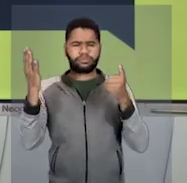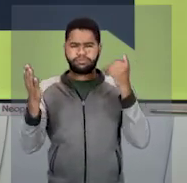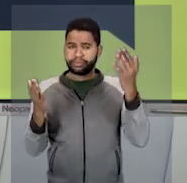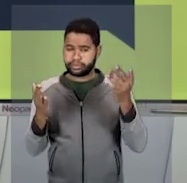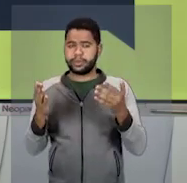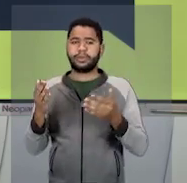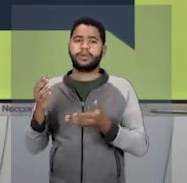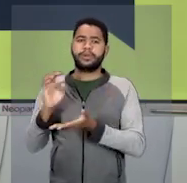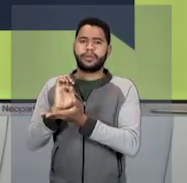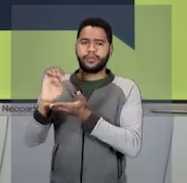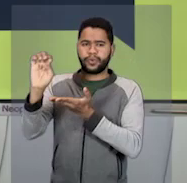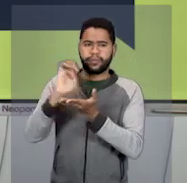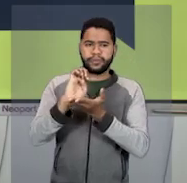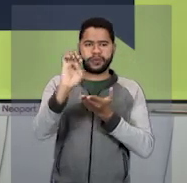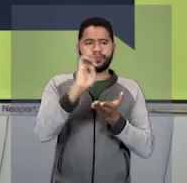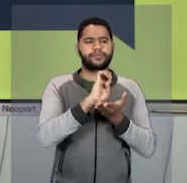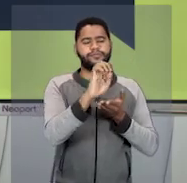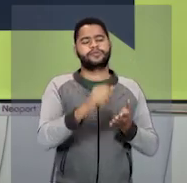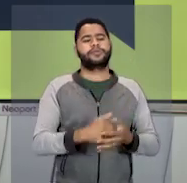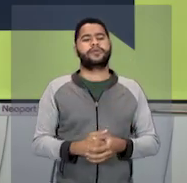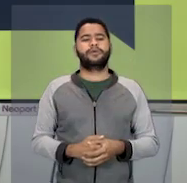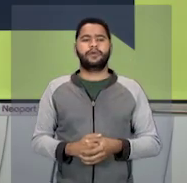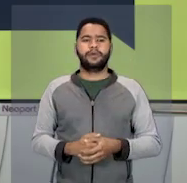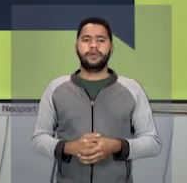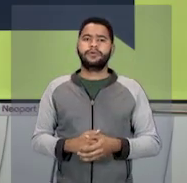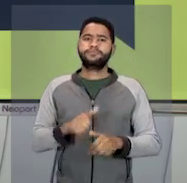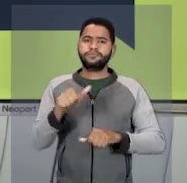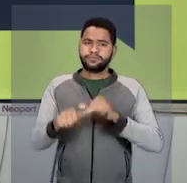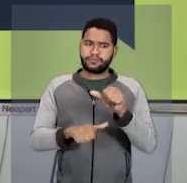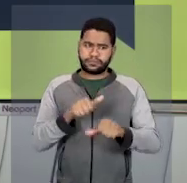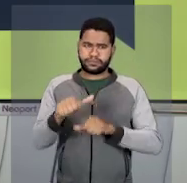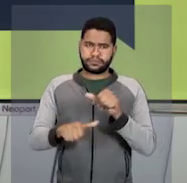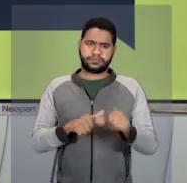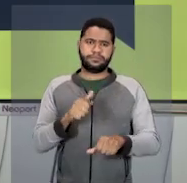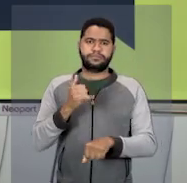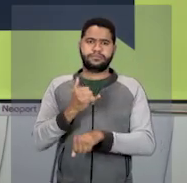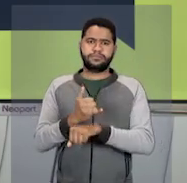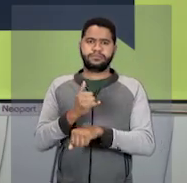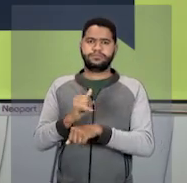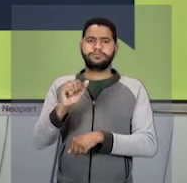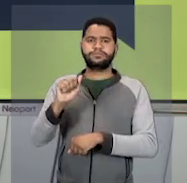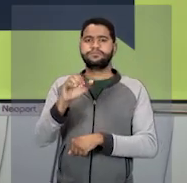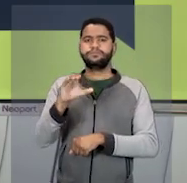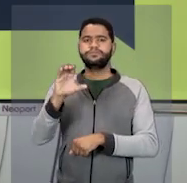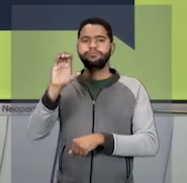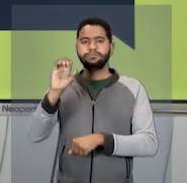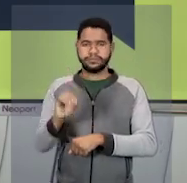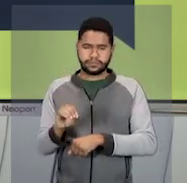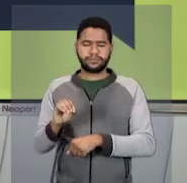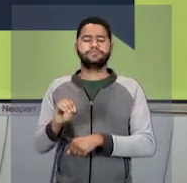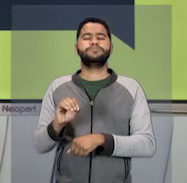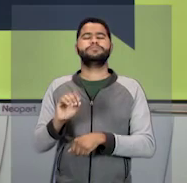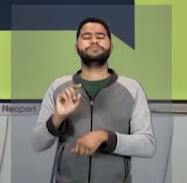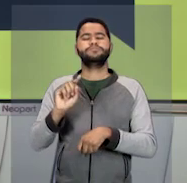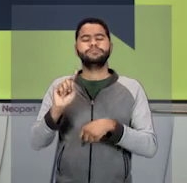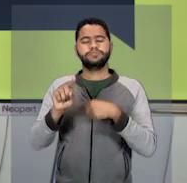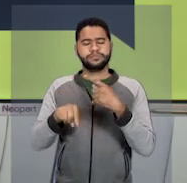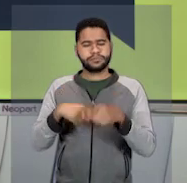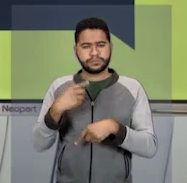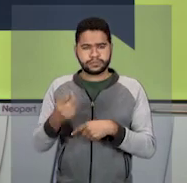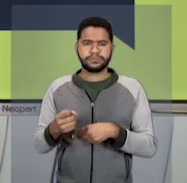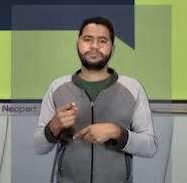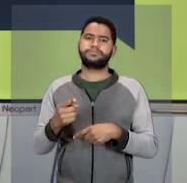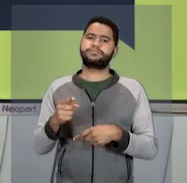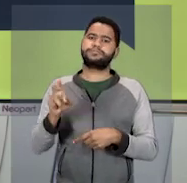essa matéria bruta, né, que vai para fora, para transformar depois em aço, depois, justamente industrializar e depois a gente consumir